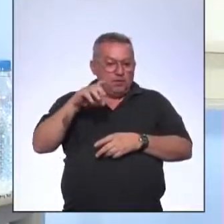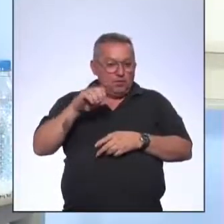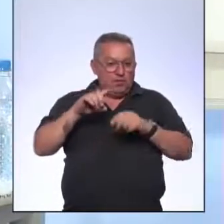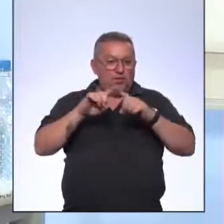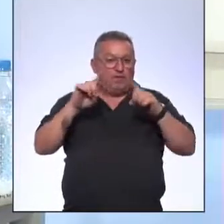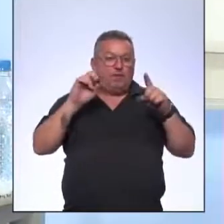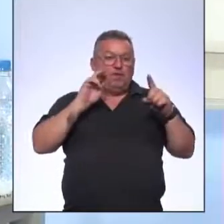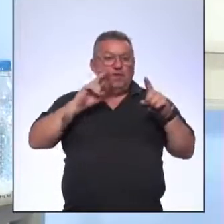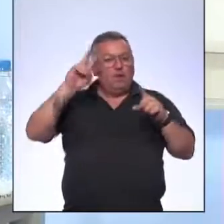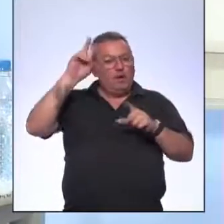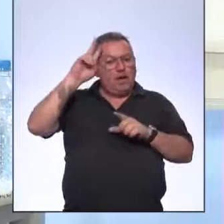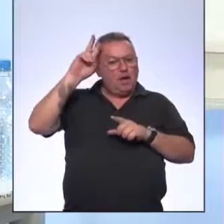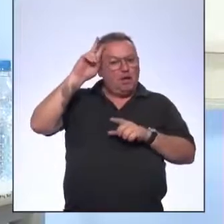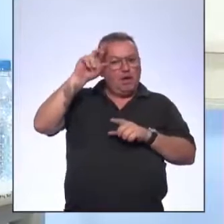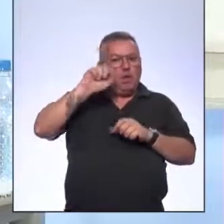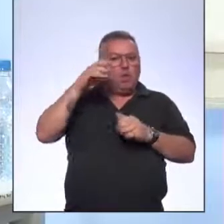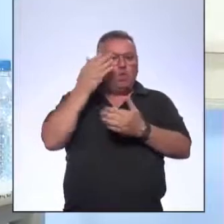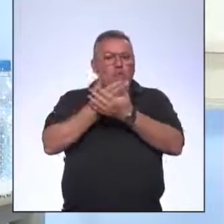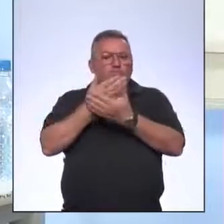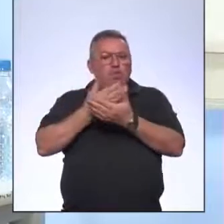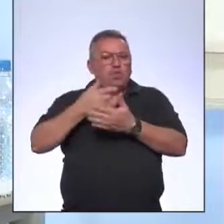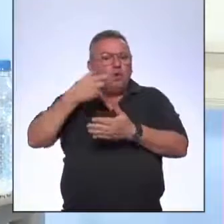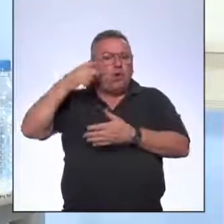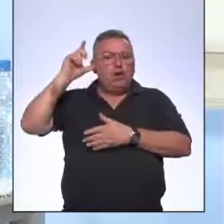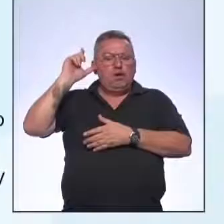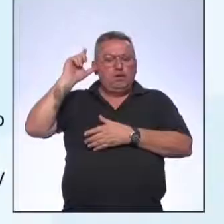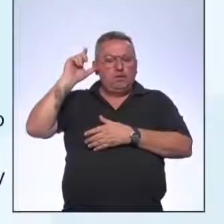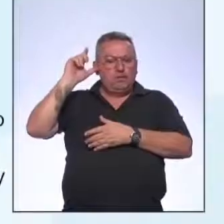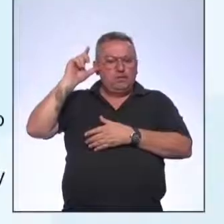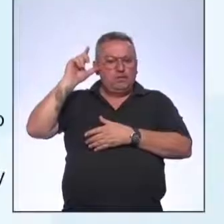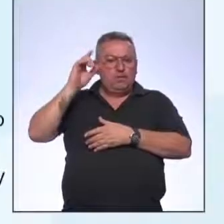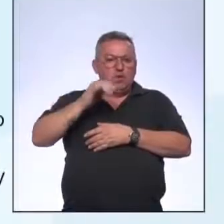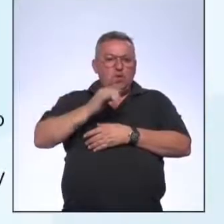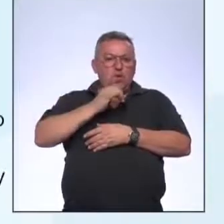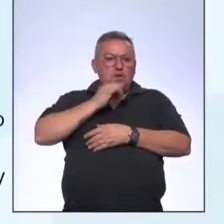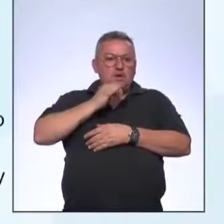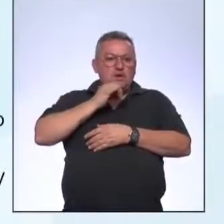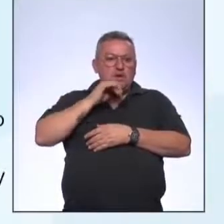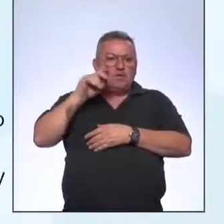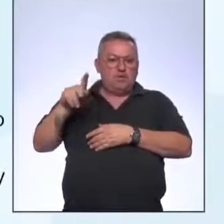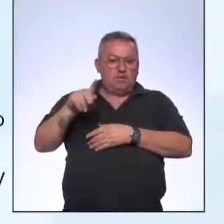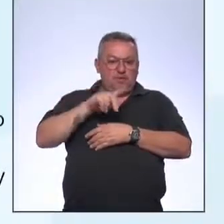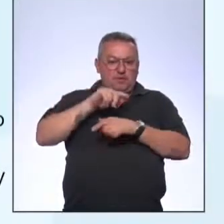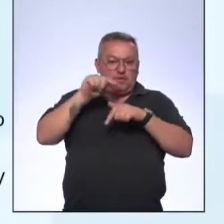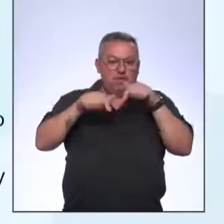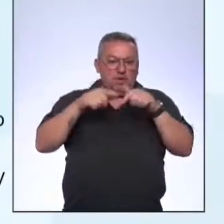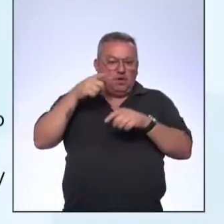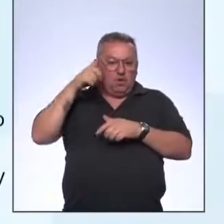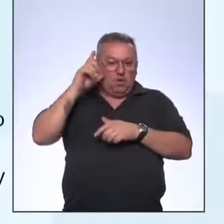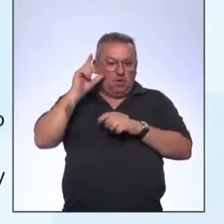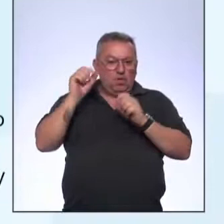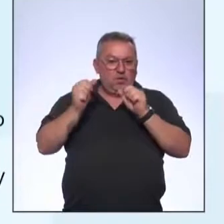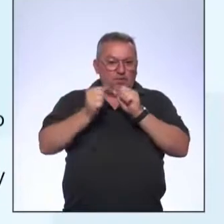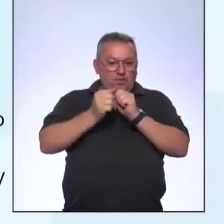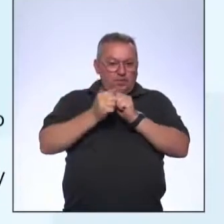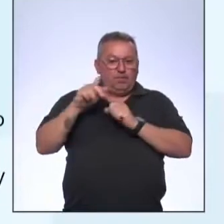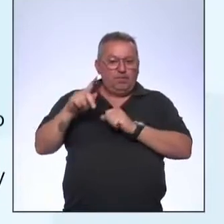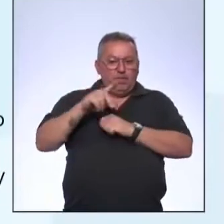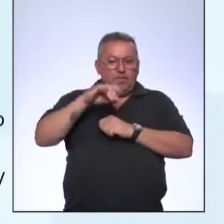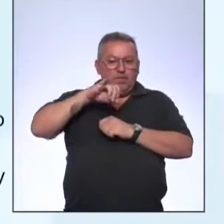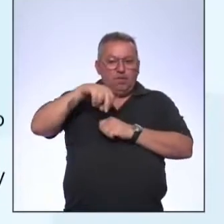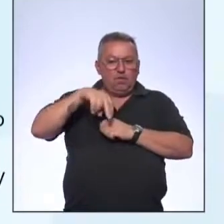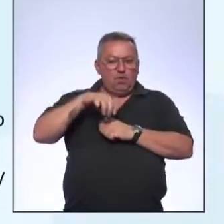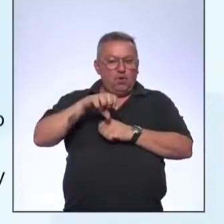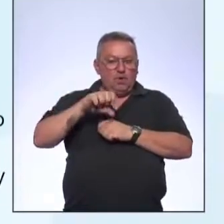Mas vamos relembrar o que foi a aula de ontem trazendo até o exemplo que o professor Osmar trabalham com vocês junto com o professor